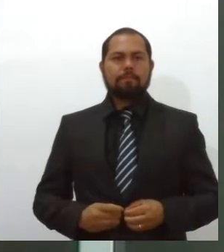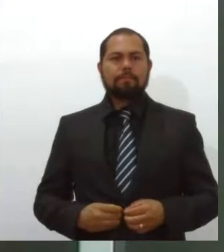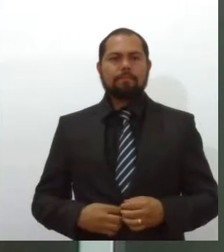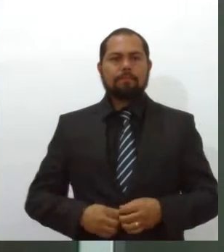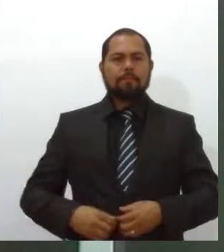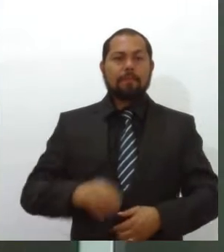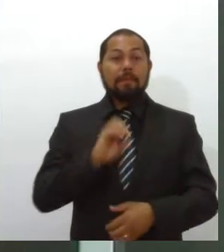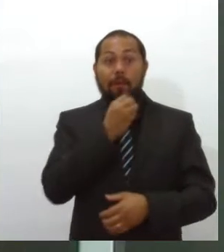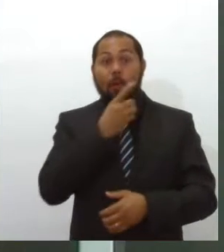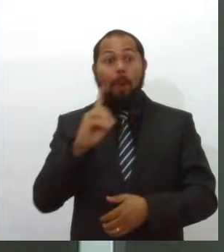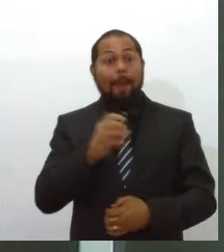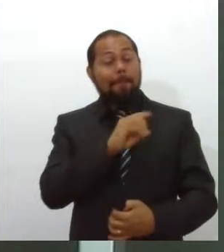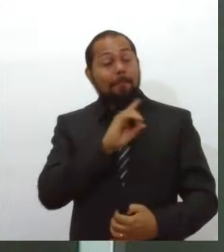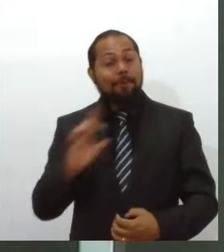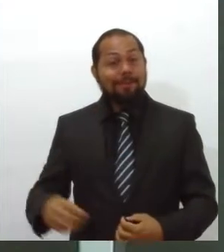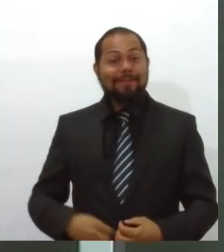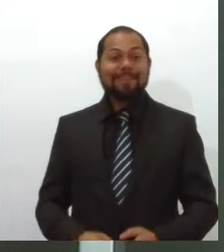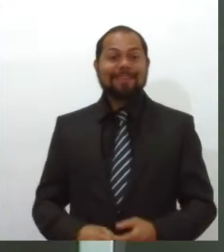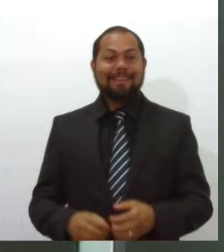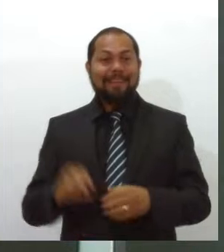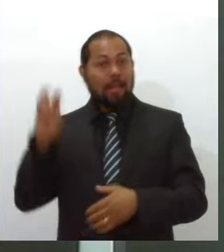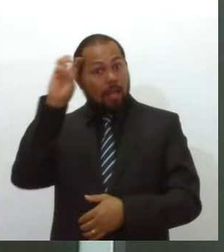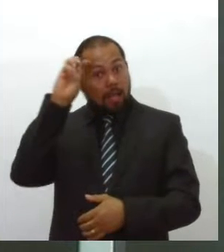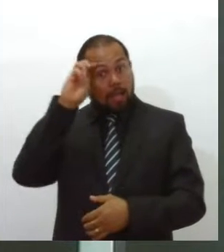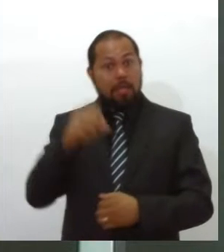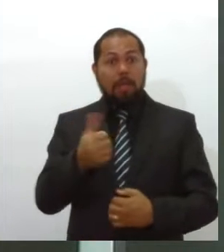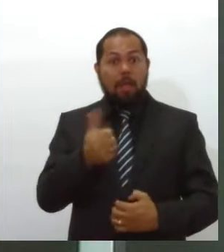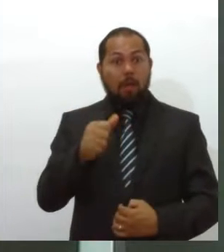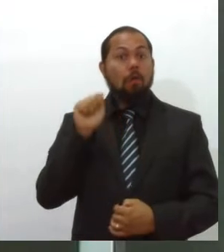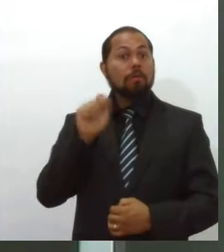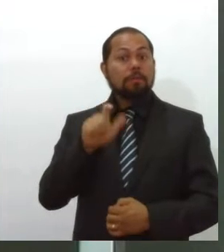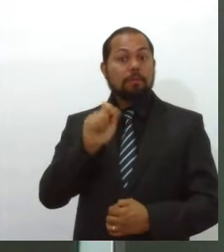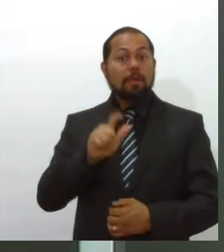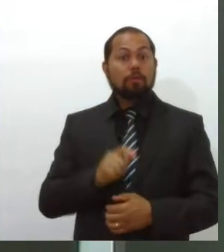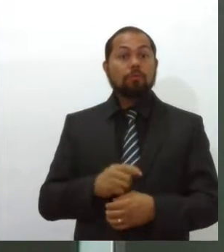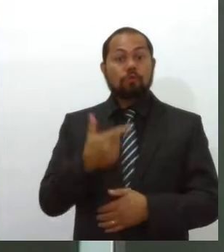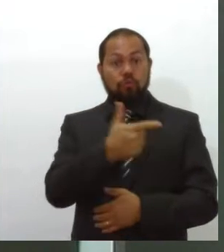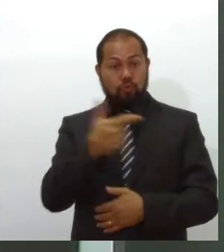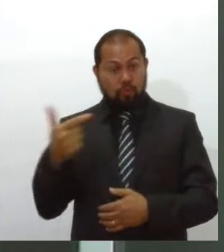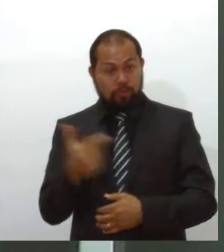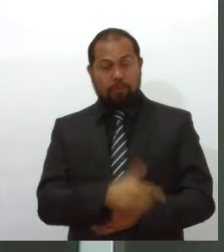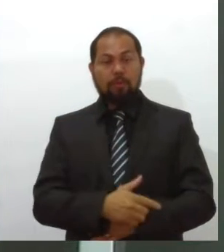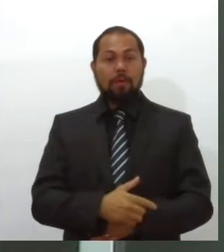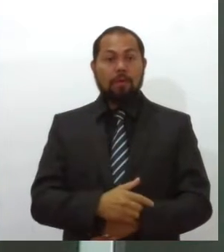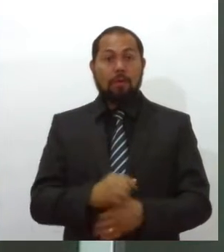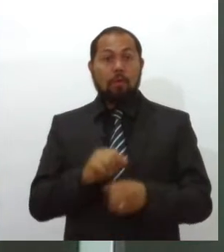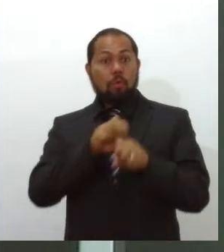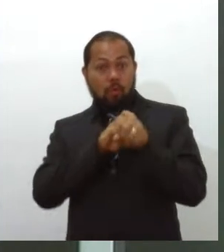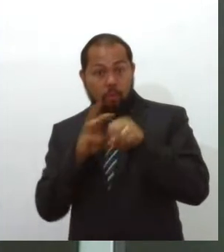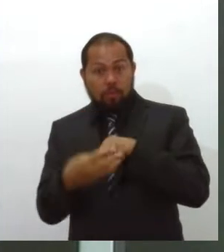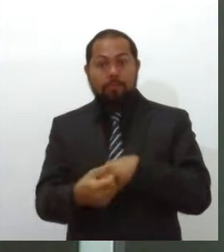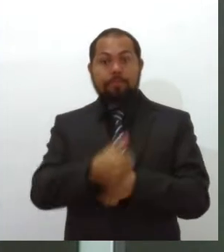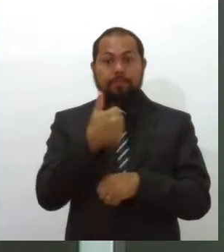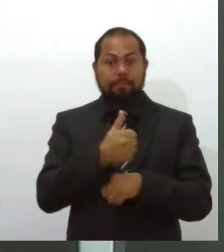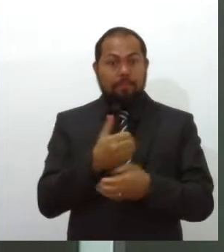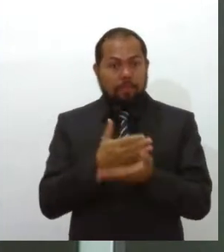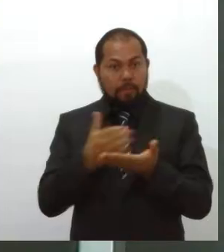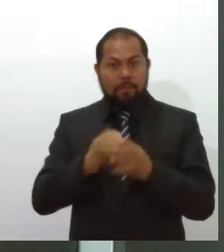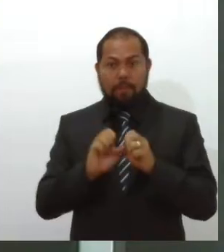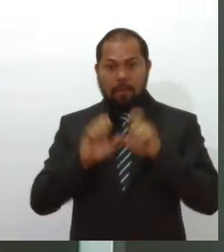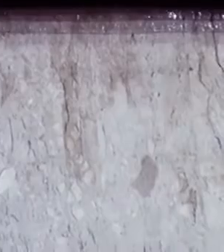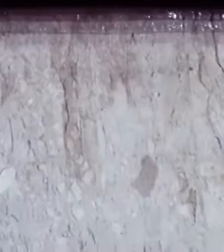Olá, bom dia. Quinta-feira, 11 de agosto de 2022. O Jornal da Lesa, primeira edição, está no ar e hoje você vai